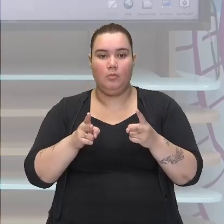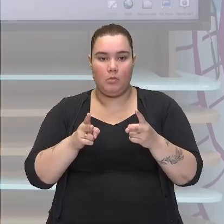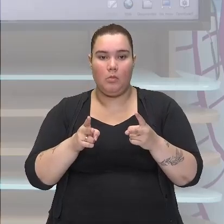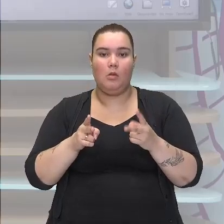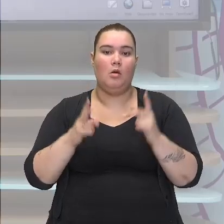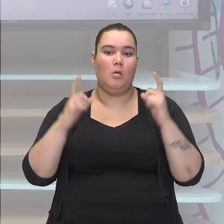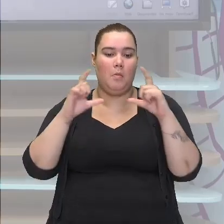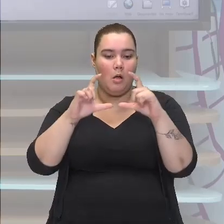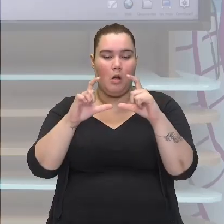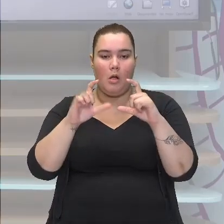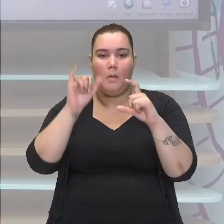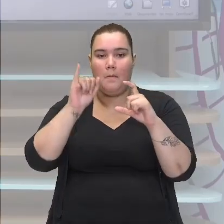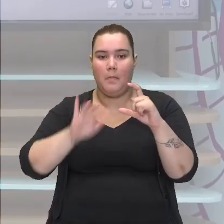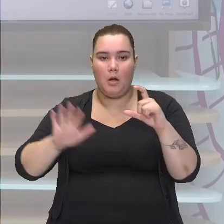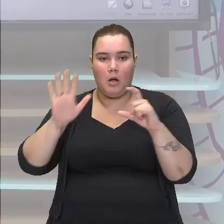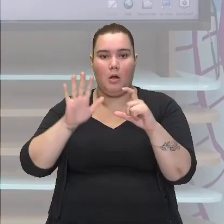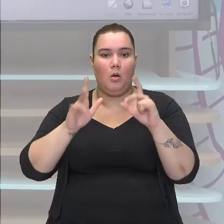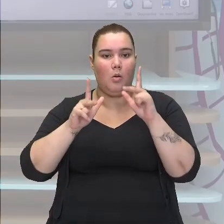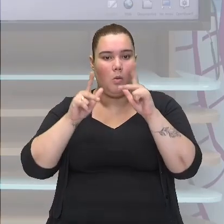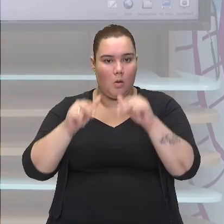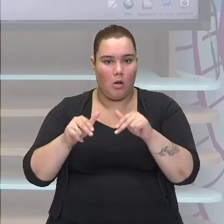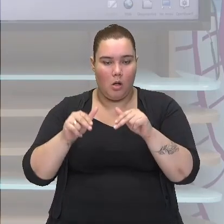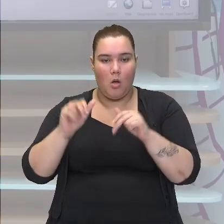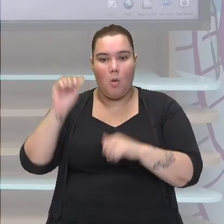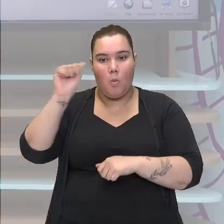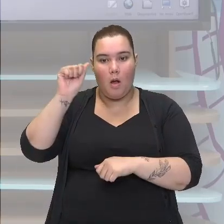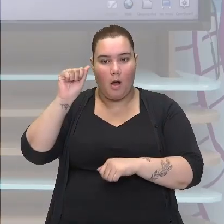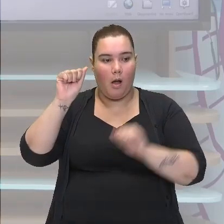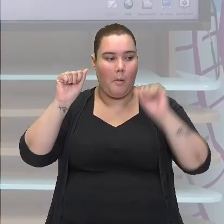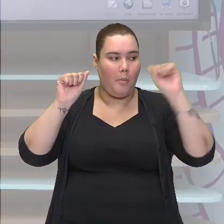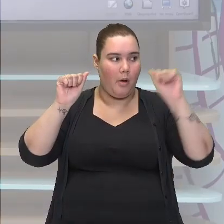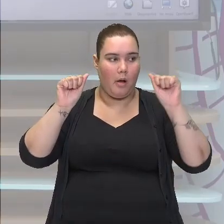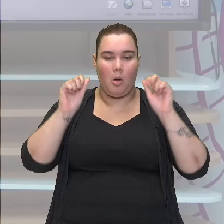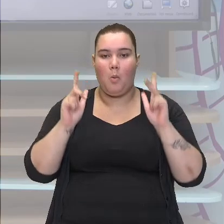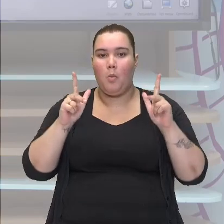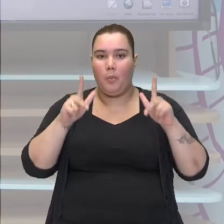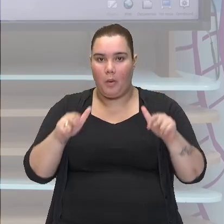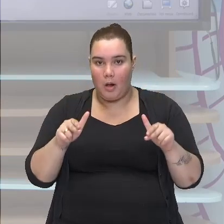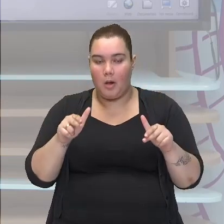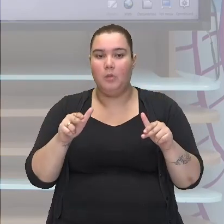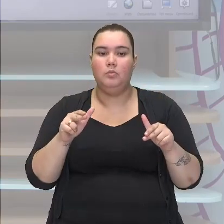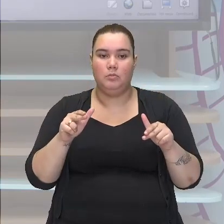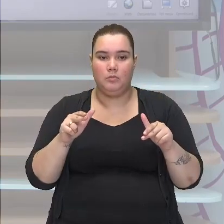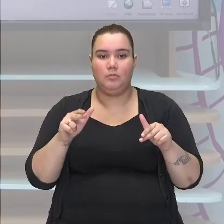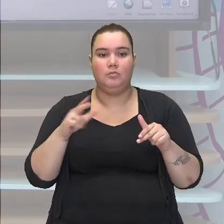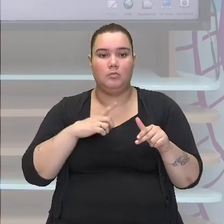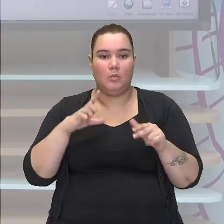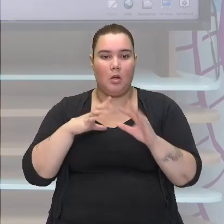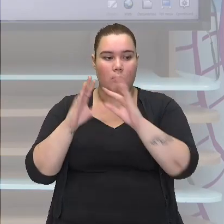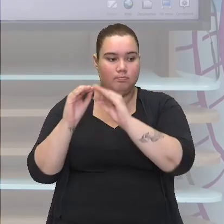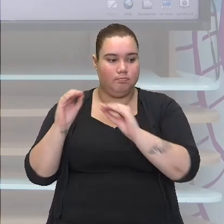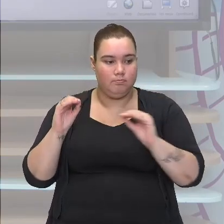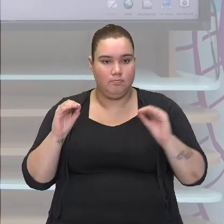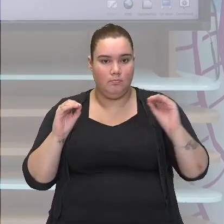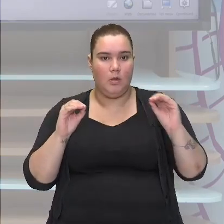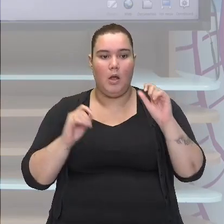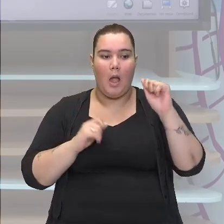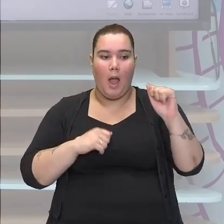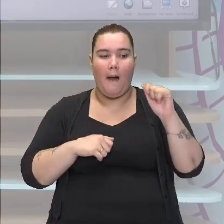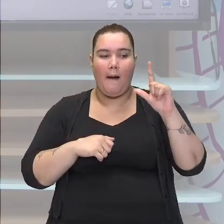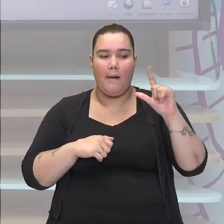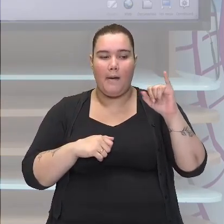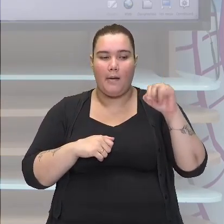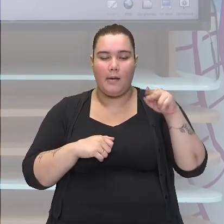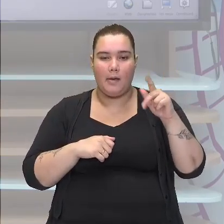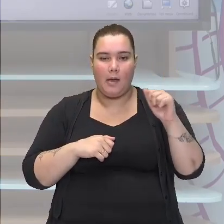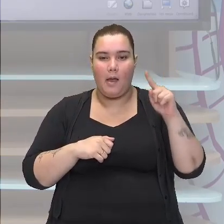mesmo jeito, ele estava de cabeça para cima, o ponto A estava aqui em cima, o ponto A permaneceu em cima. Quando eu transladei, eu chamei de A', o